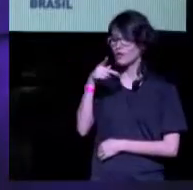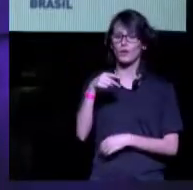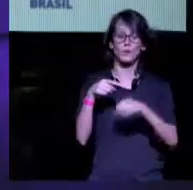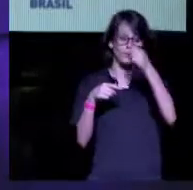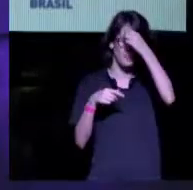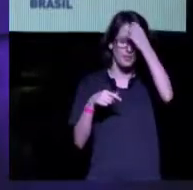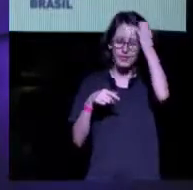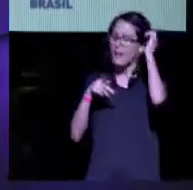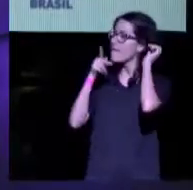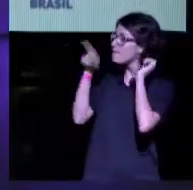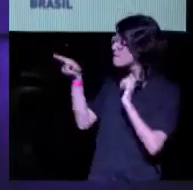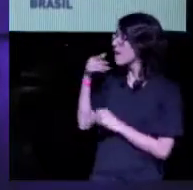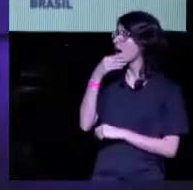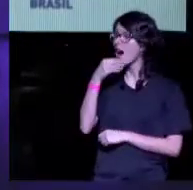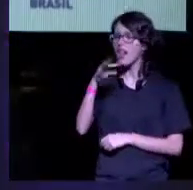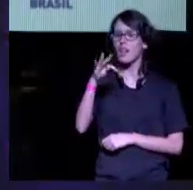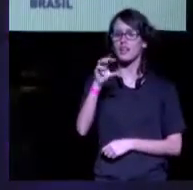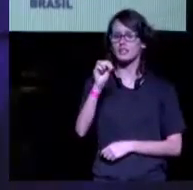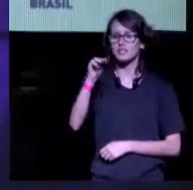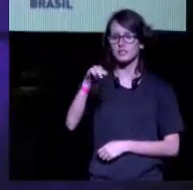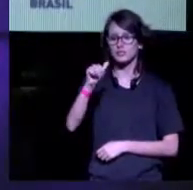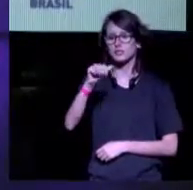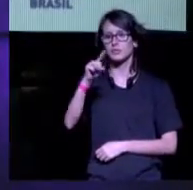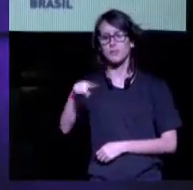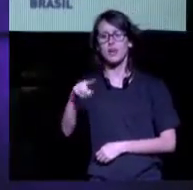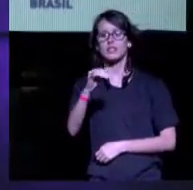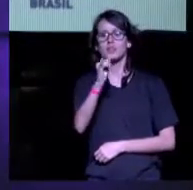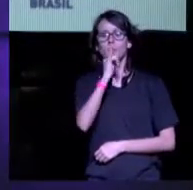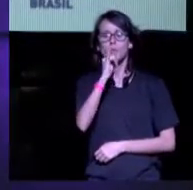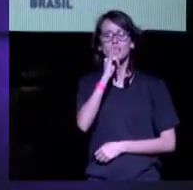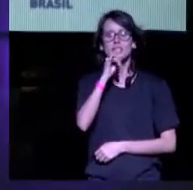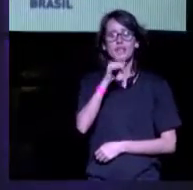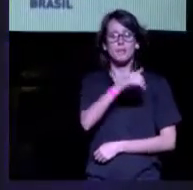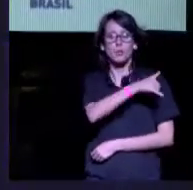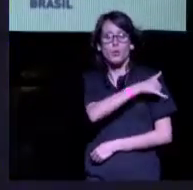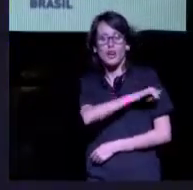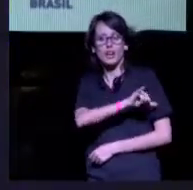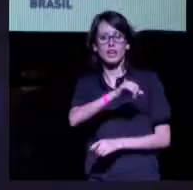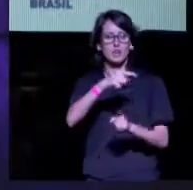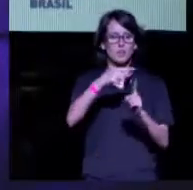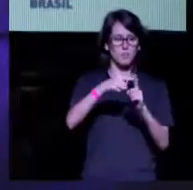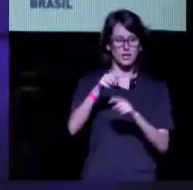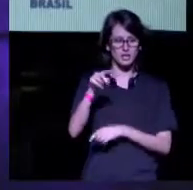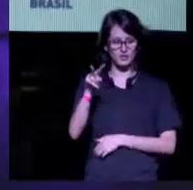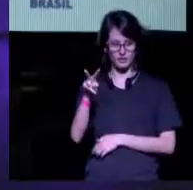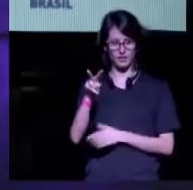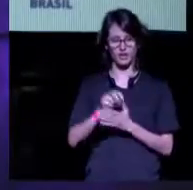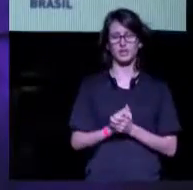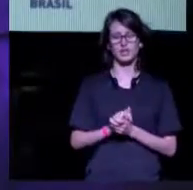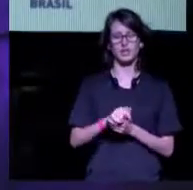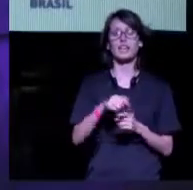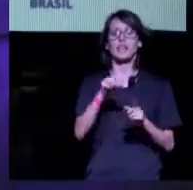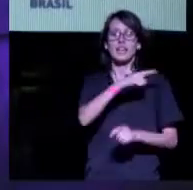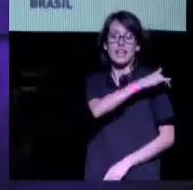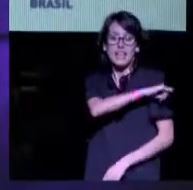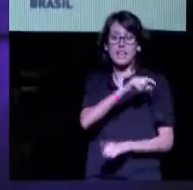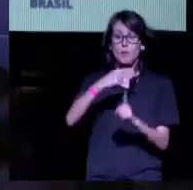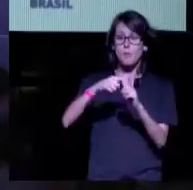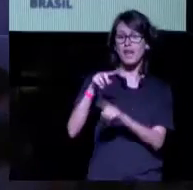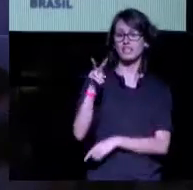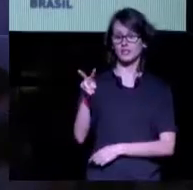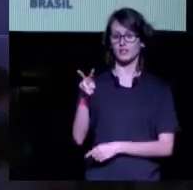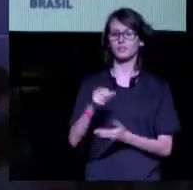fala para tomás compartilhar sobre o exemplo do rio mais b que envolve governo um caminho de diálogo feito muito obrigado pela lembrança